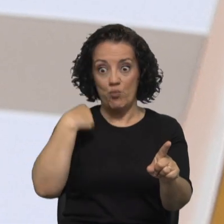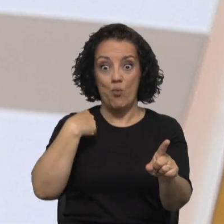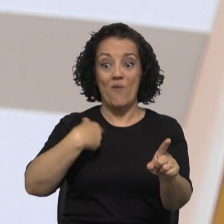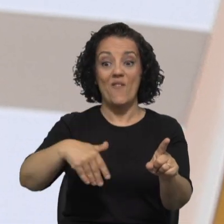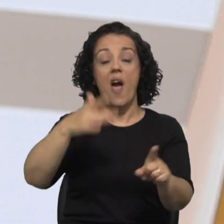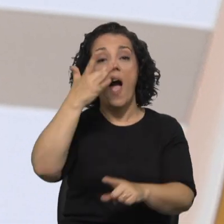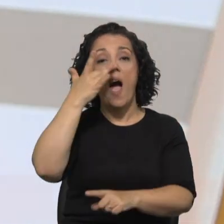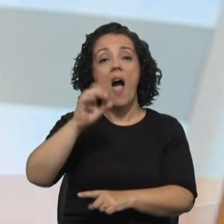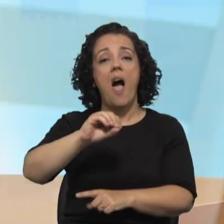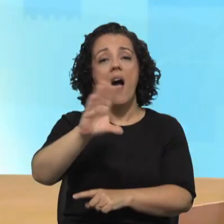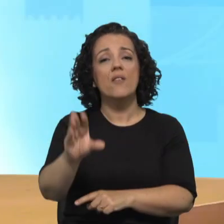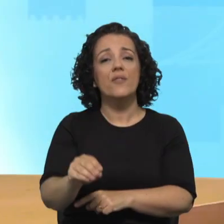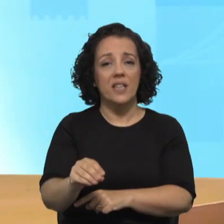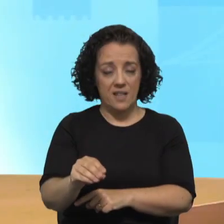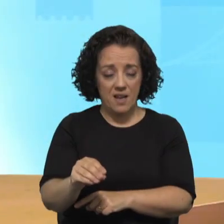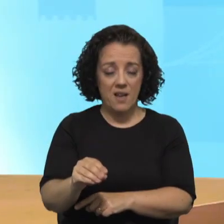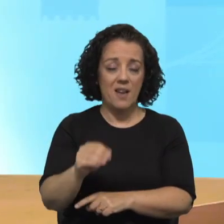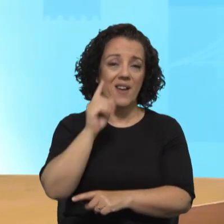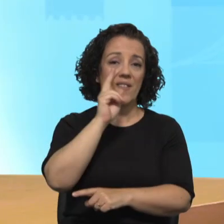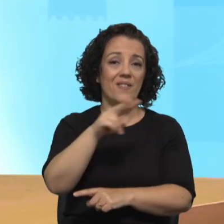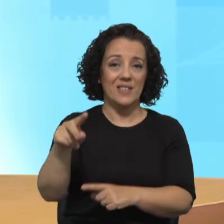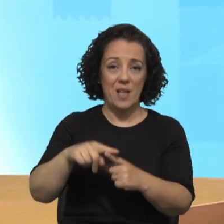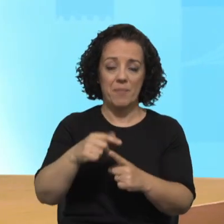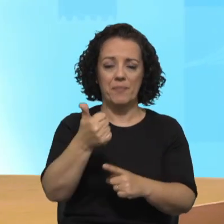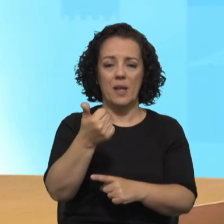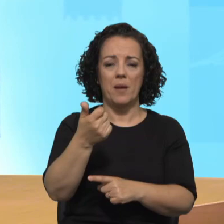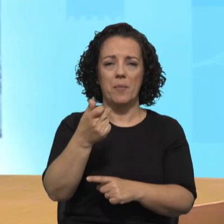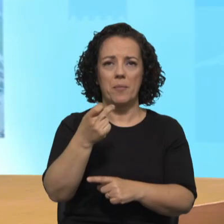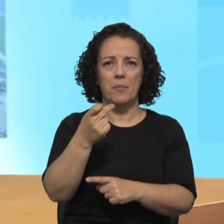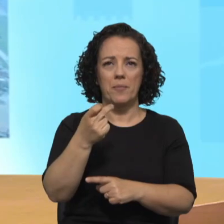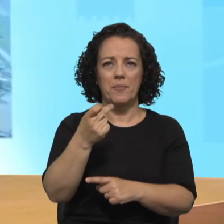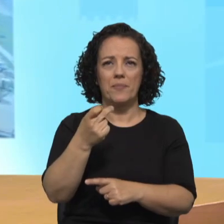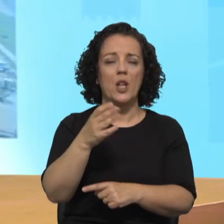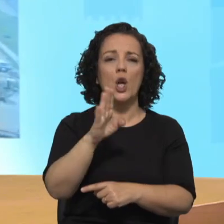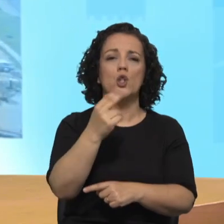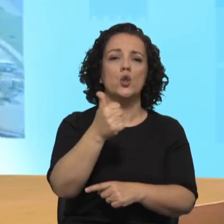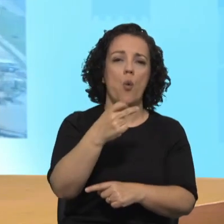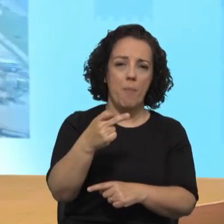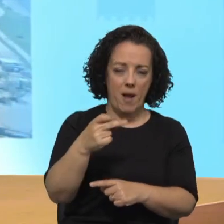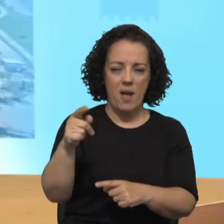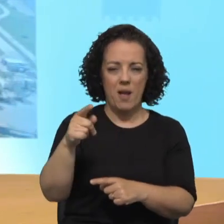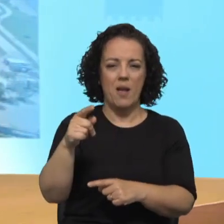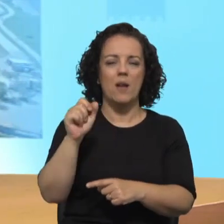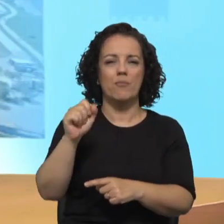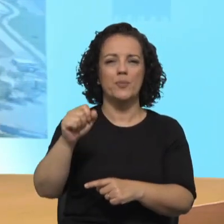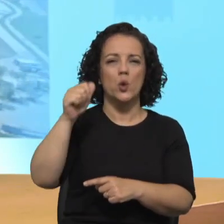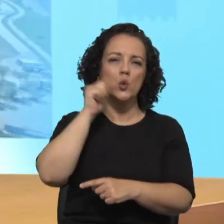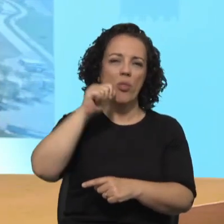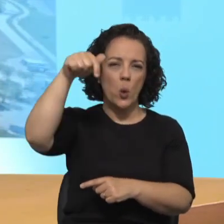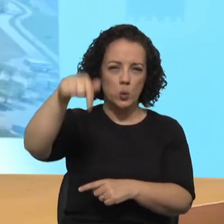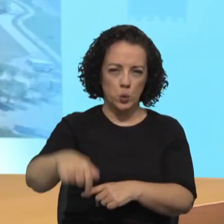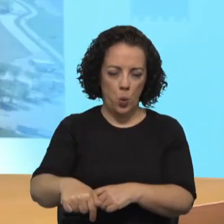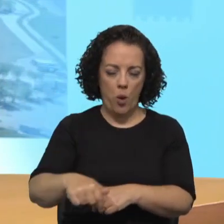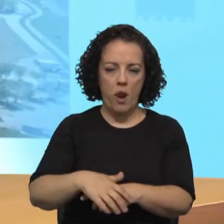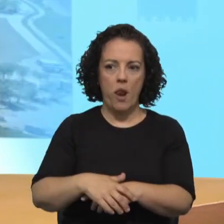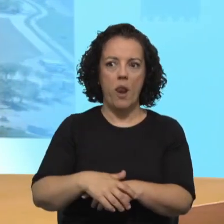África, Kinshasa e Bangui e Juba, na Sudão do Sul, e o Papa fala connosco, pensei